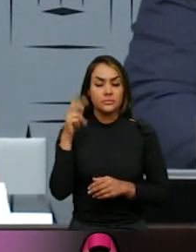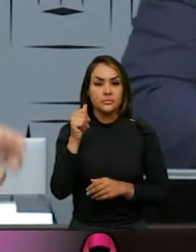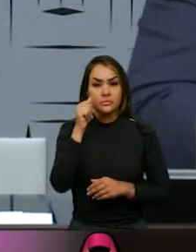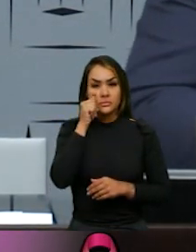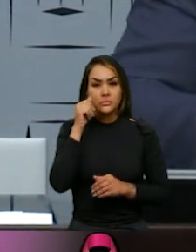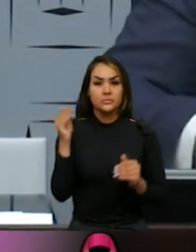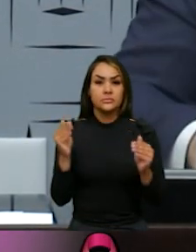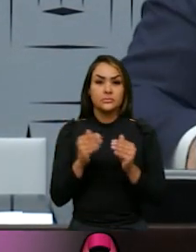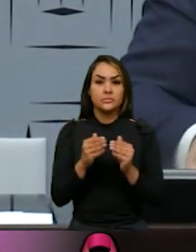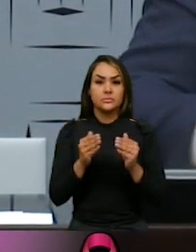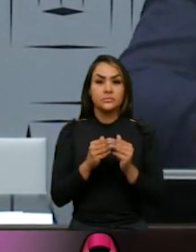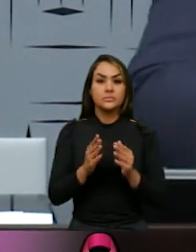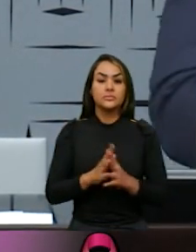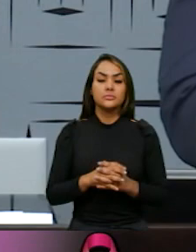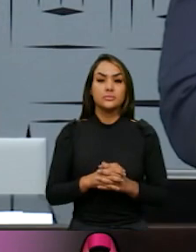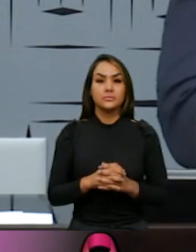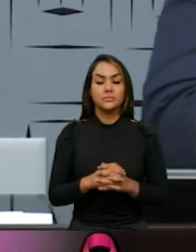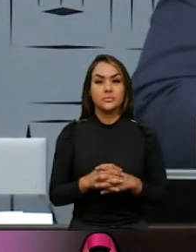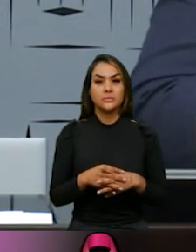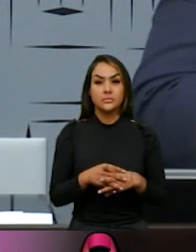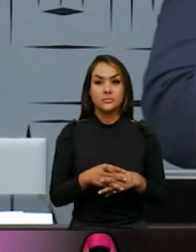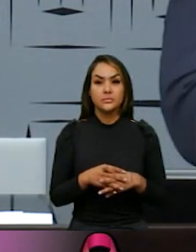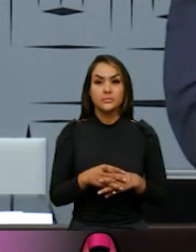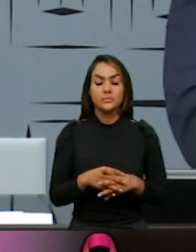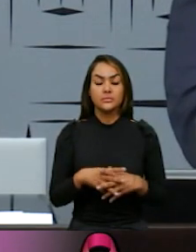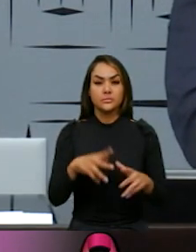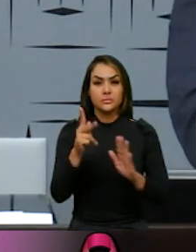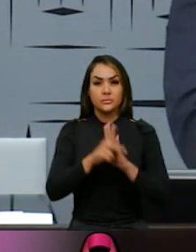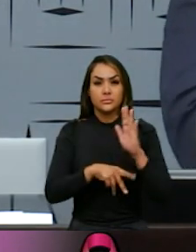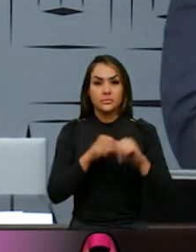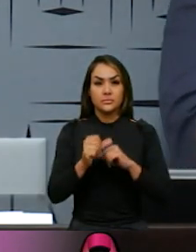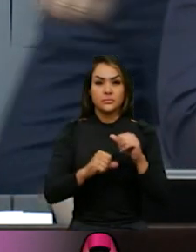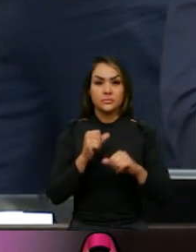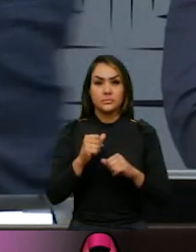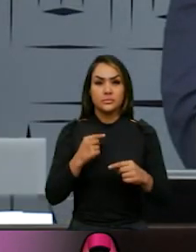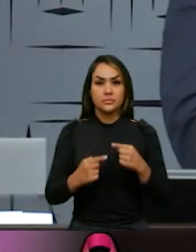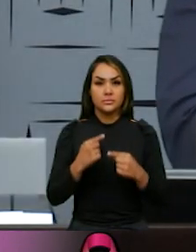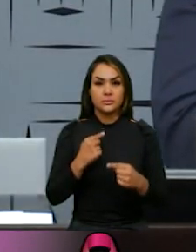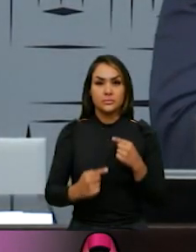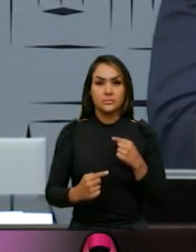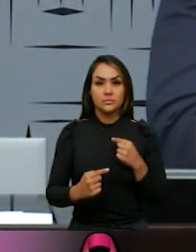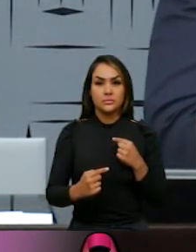Arnaldinho. Pela legalidade. O projeto e a emenda estão em discussão.